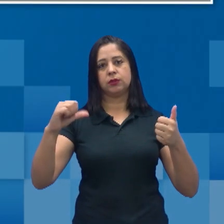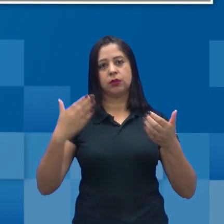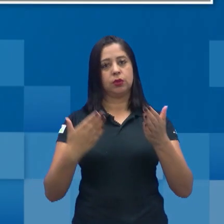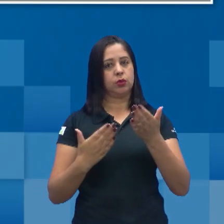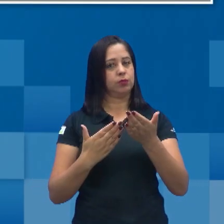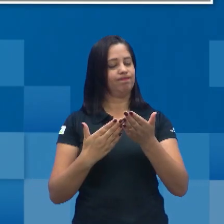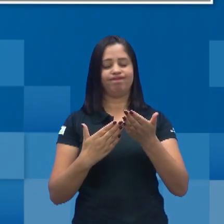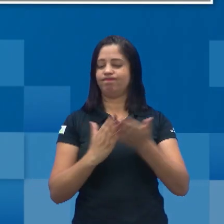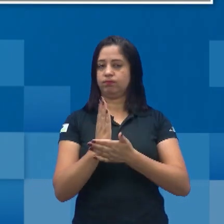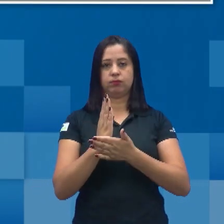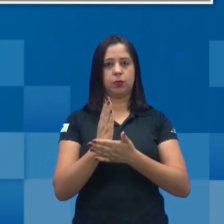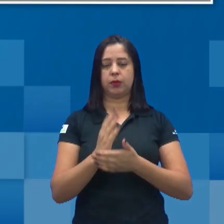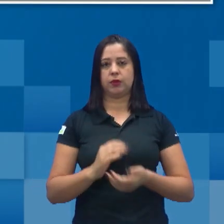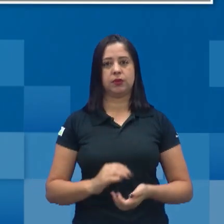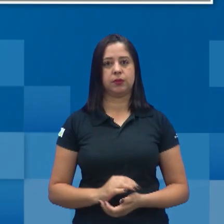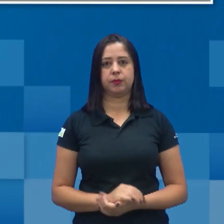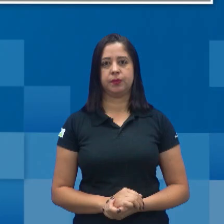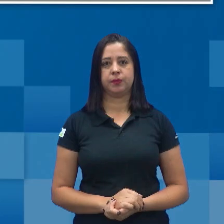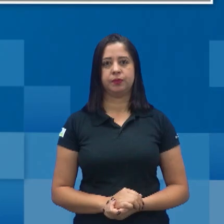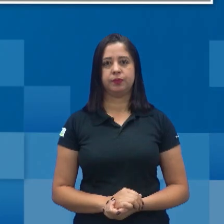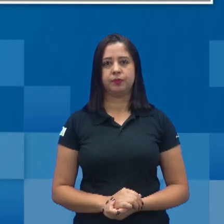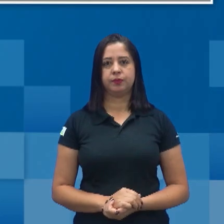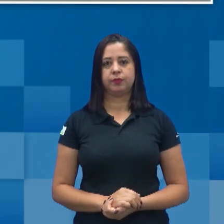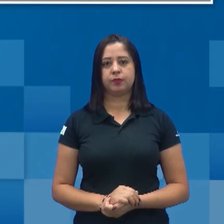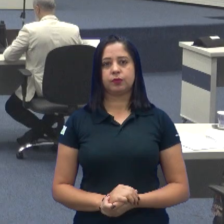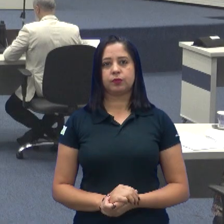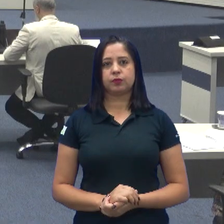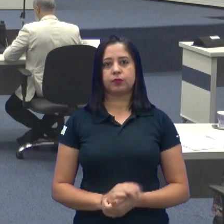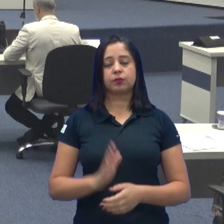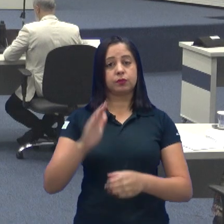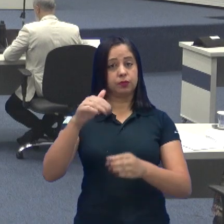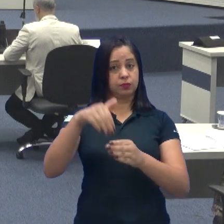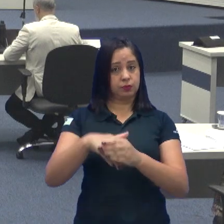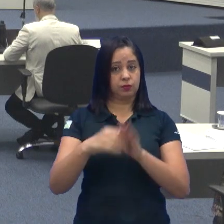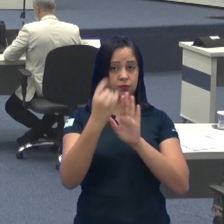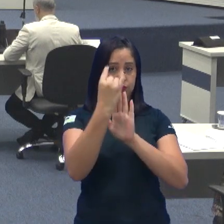está rejeitado. Em votação, o requerimento de número